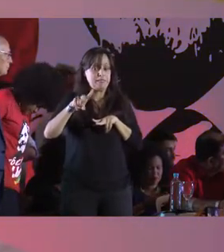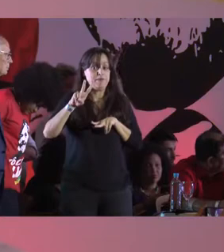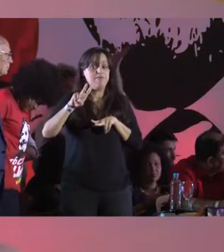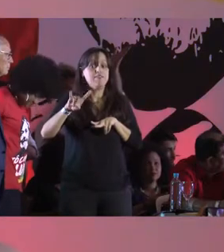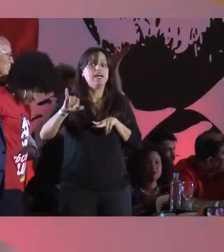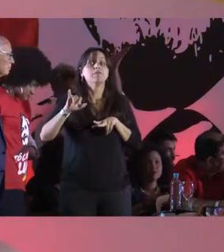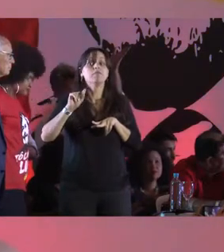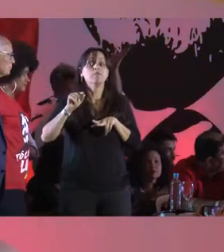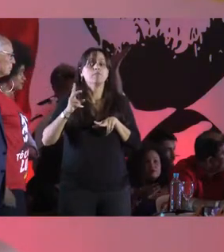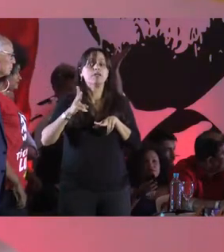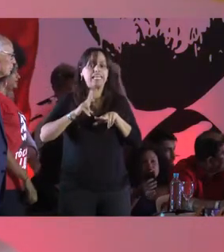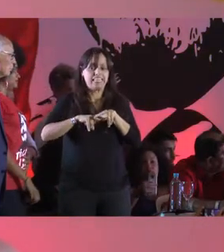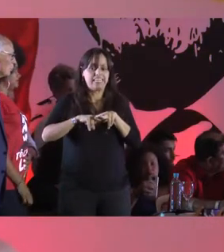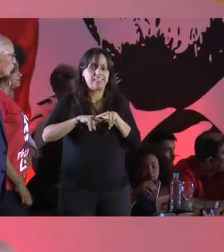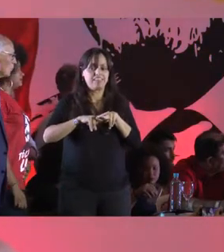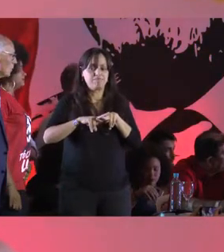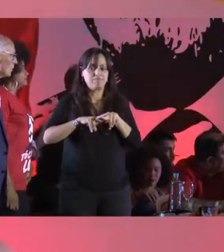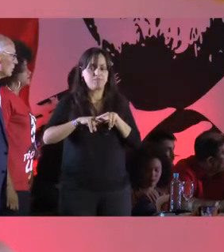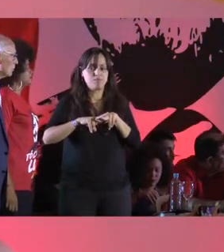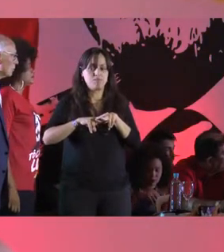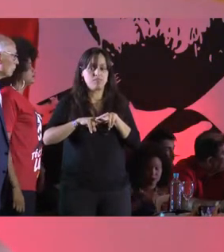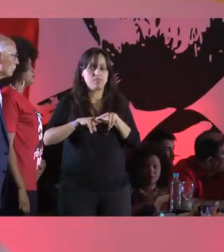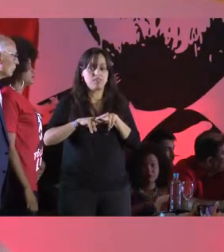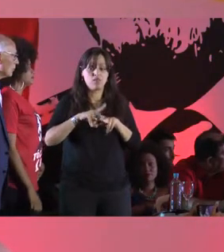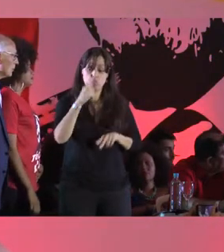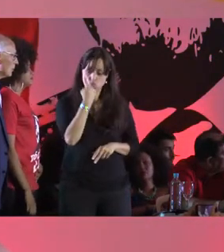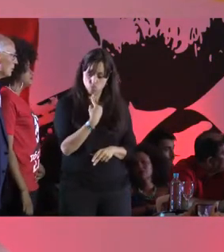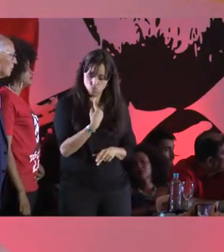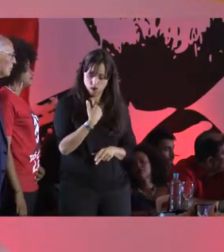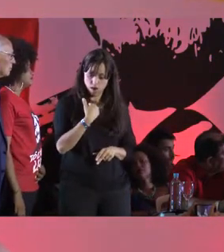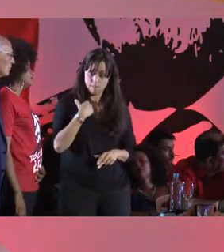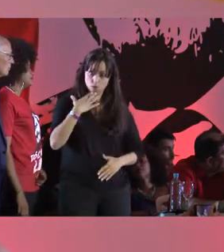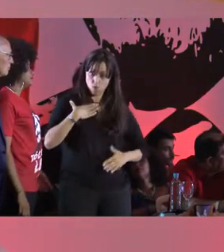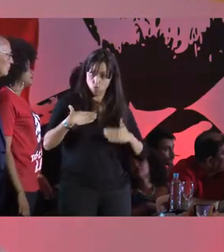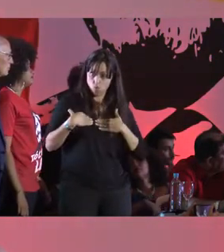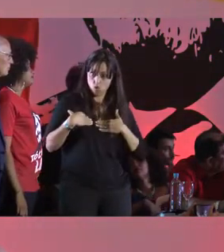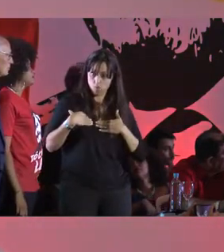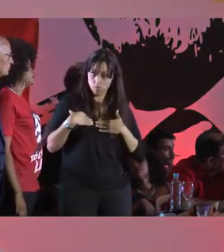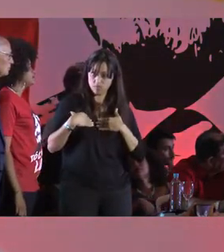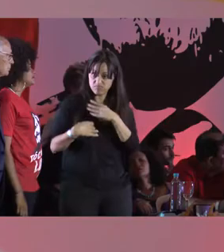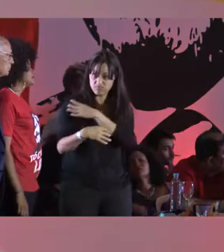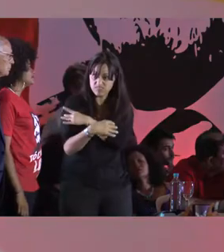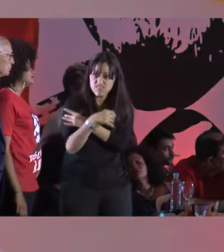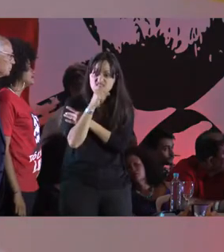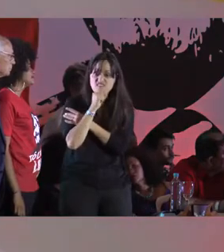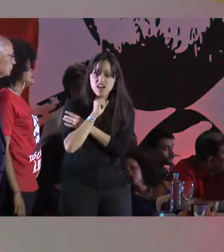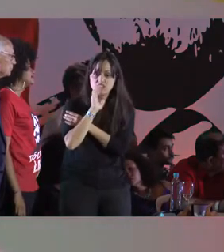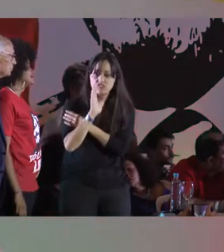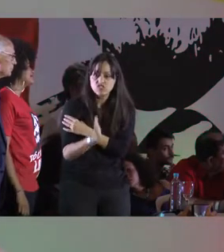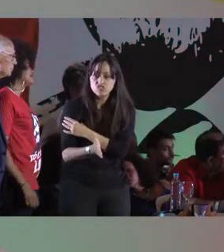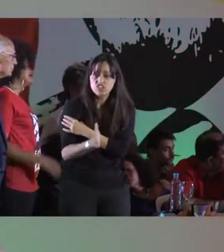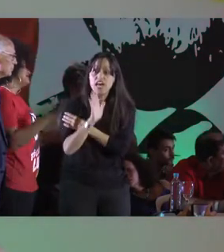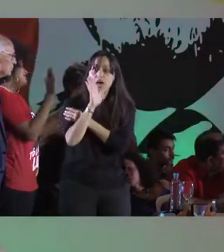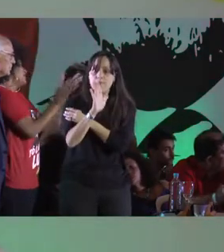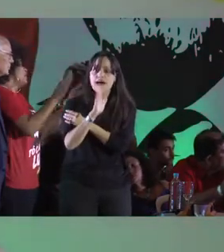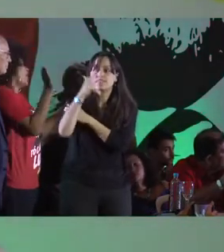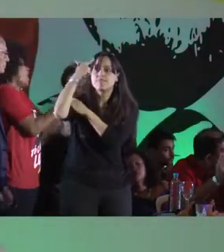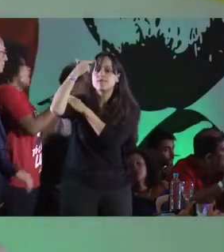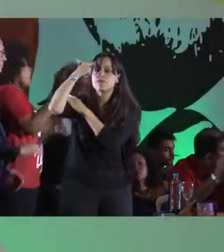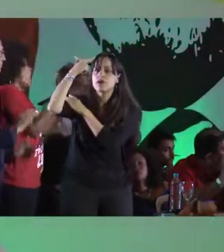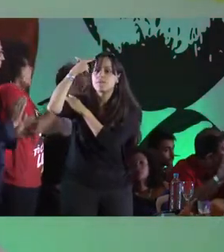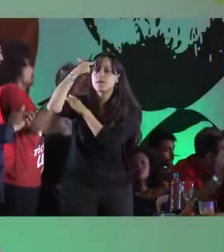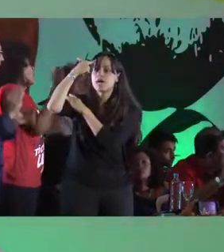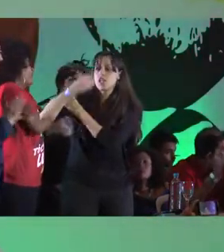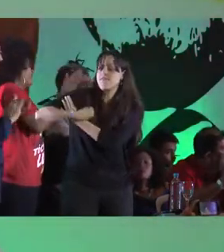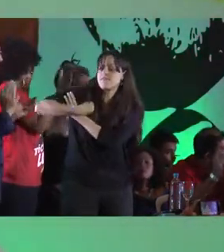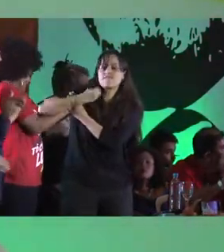prender apenas a minha carne carcomida, mas não prenderão as minhas ideias, não